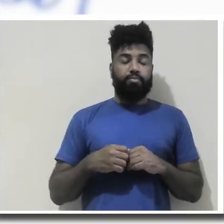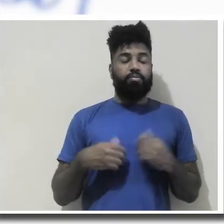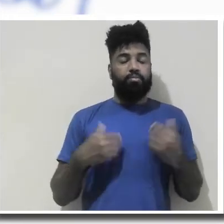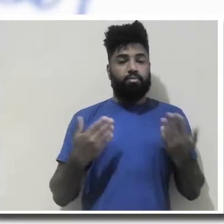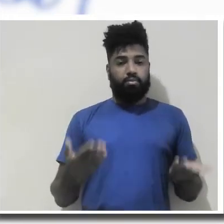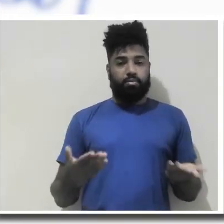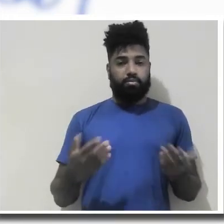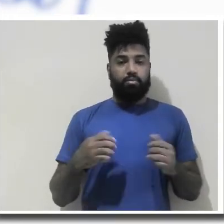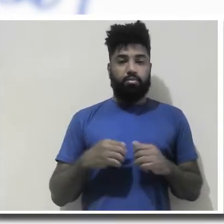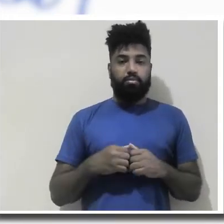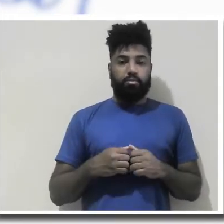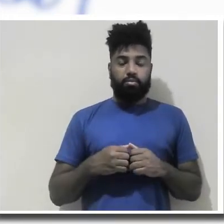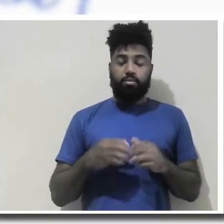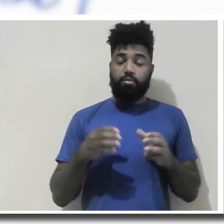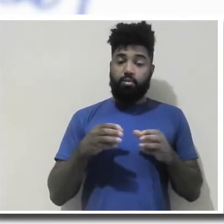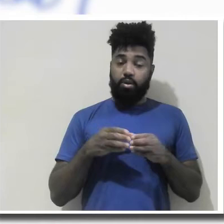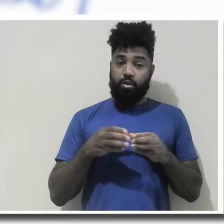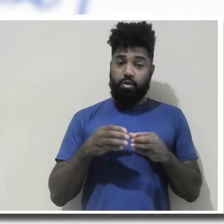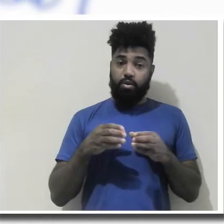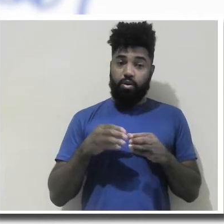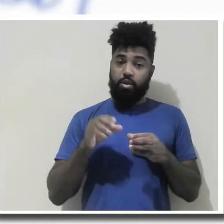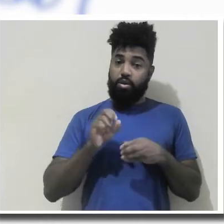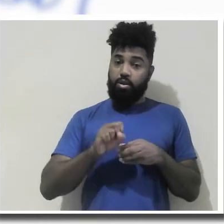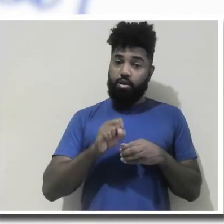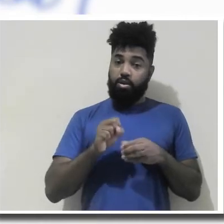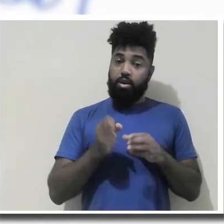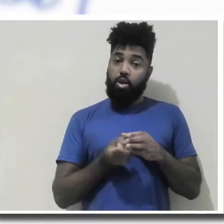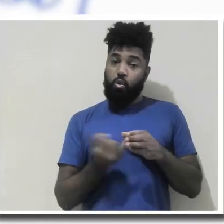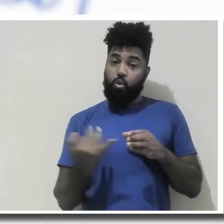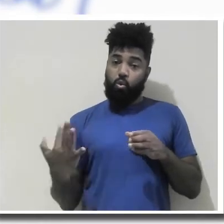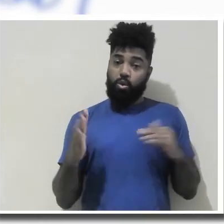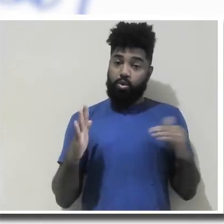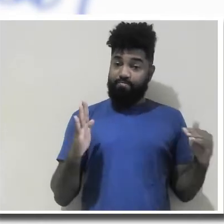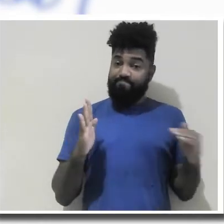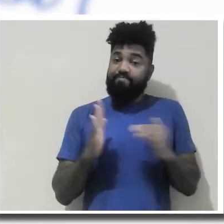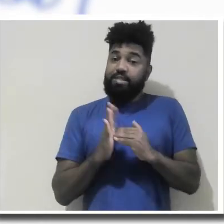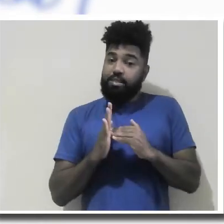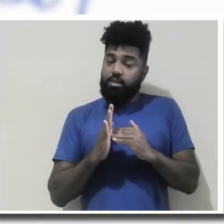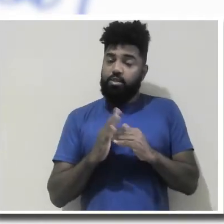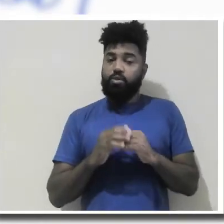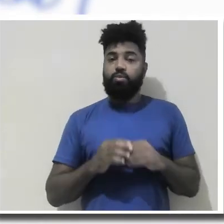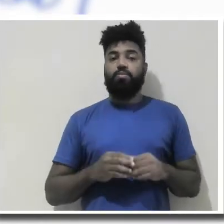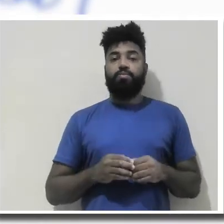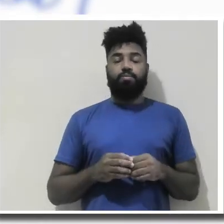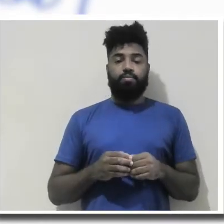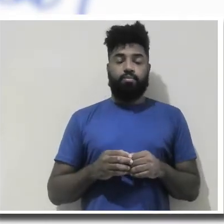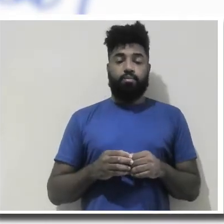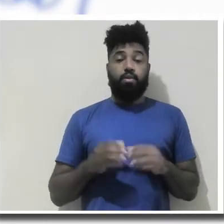Então, tem o conjunto S, que é um conjunto finito,